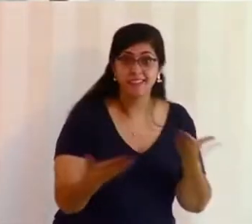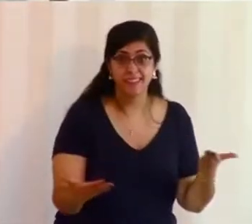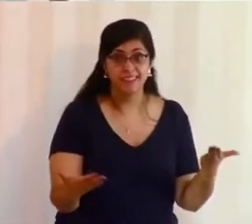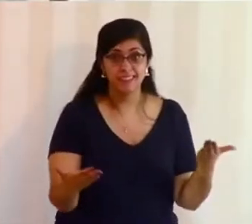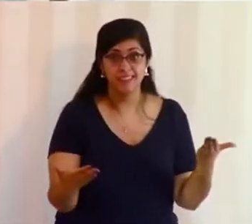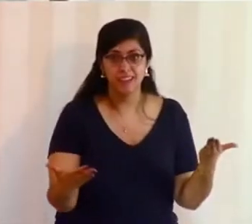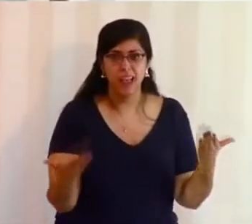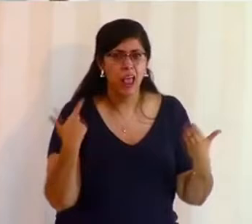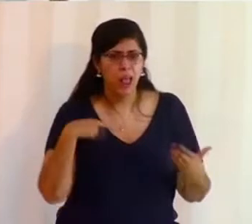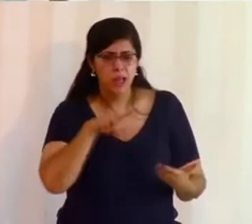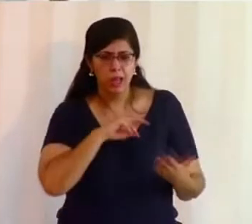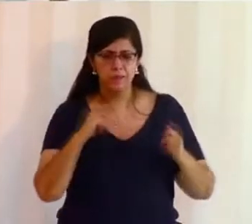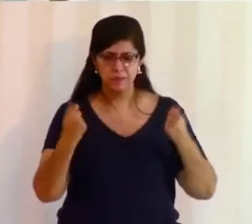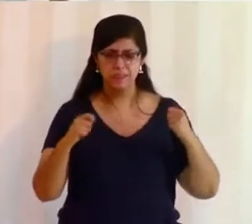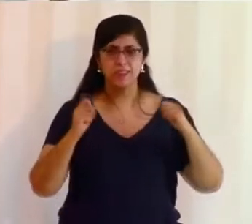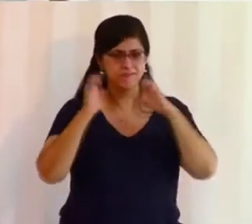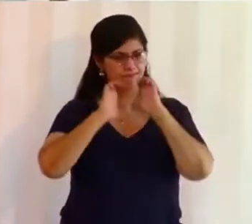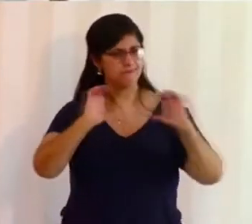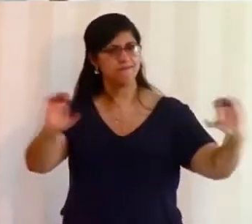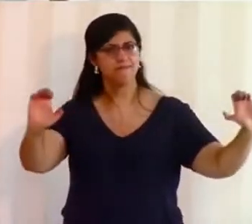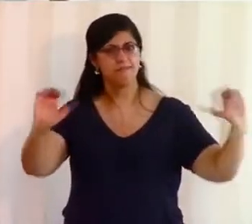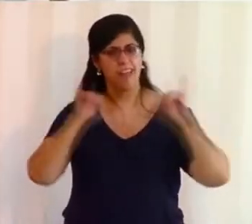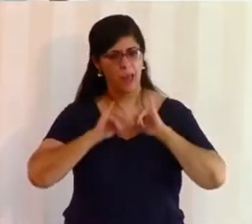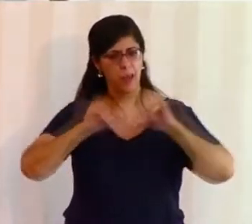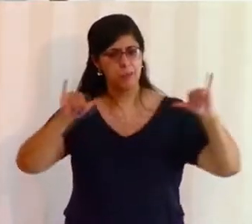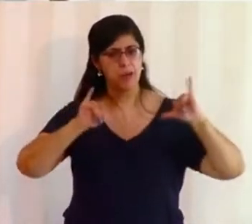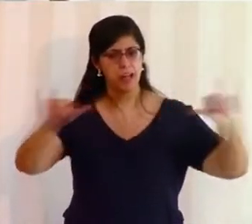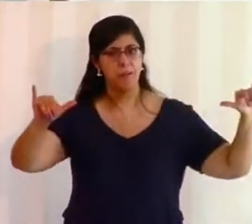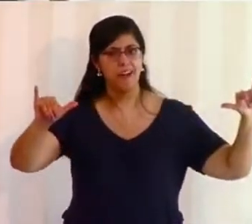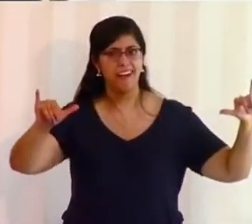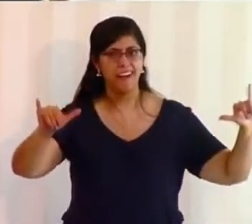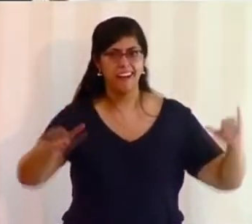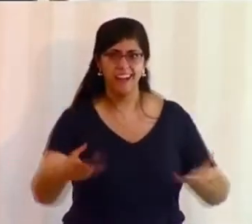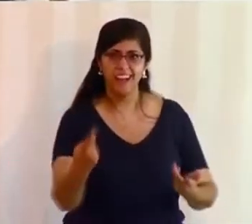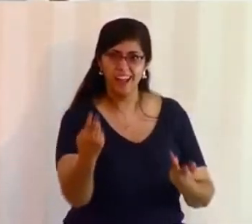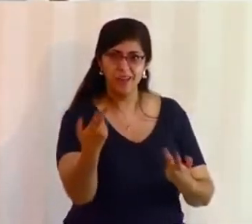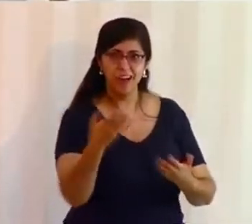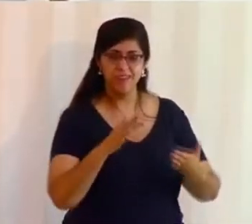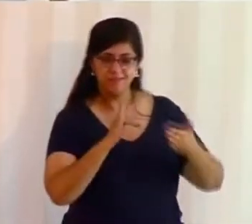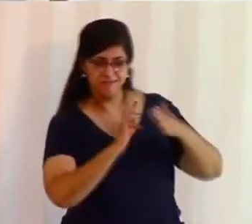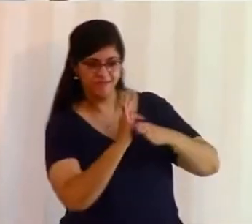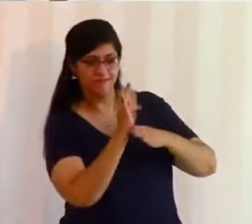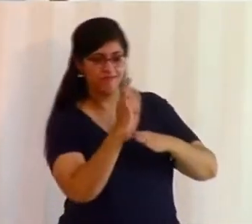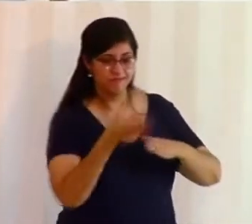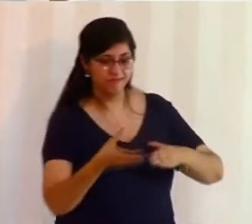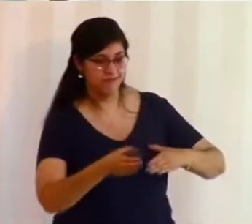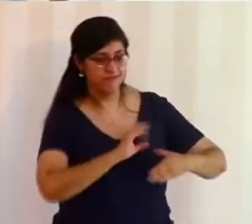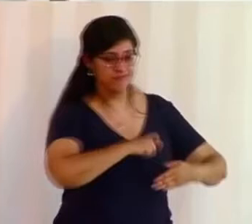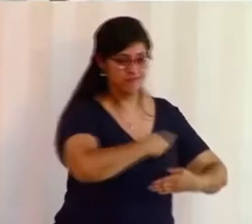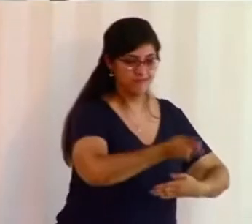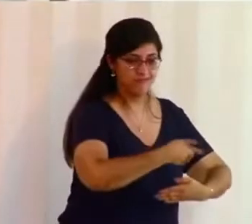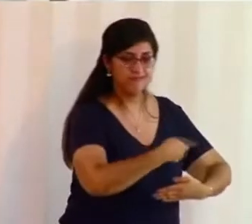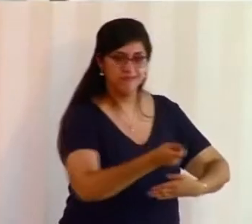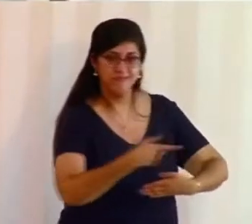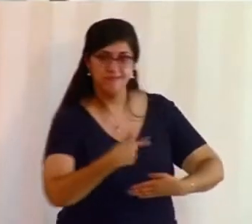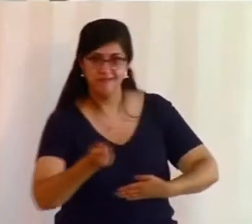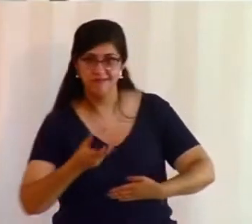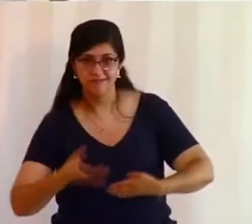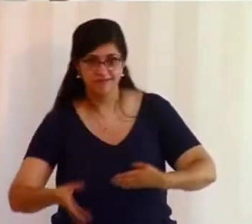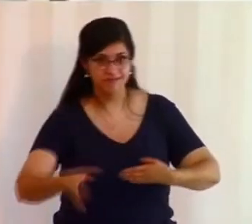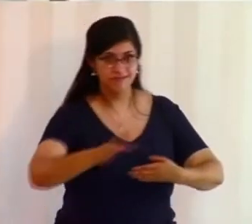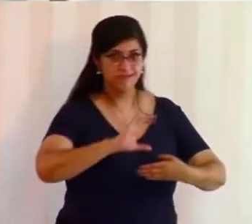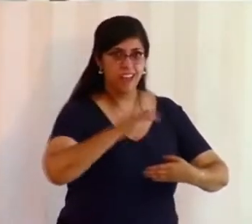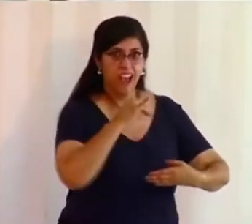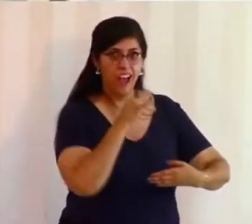agora, plante, semeie, um vai plantar, o outro vai regar, e o crescimento de Deus virá conforme Ele quiser, porque é Ele quem